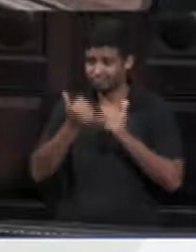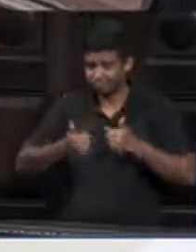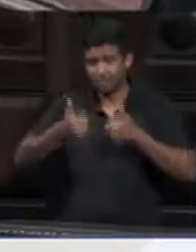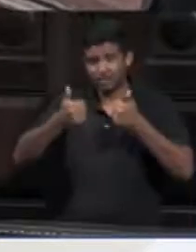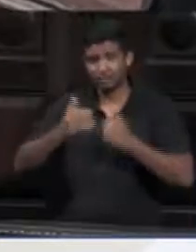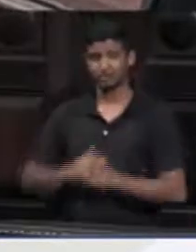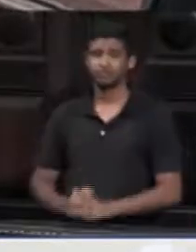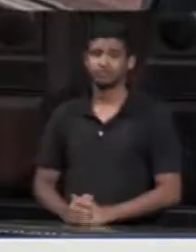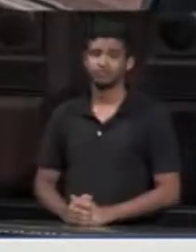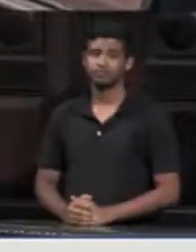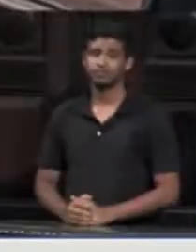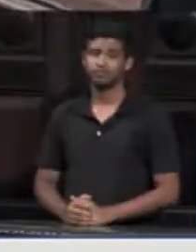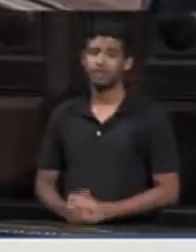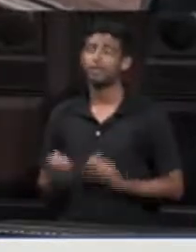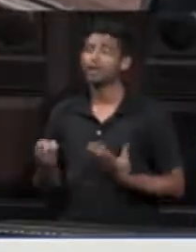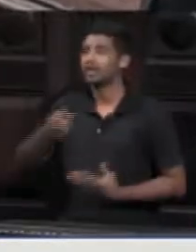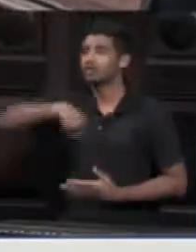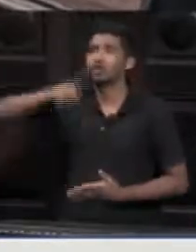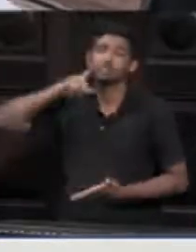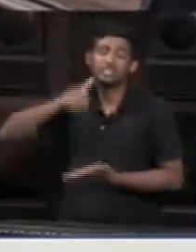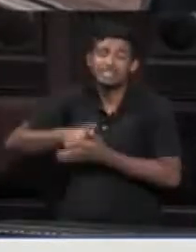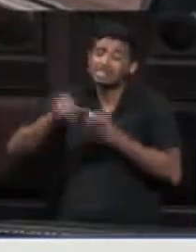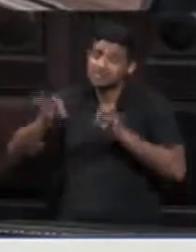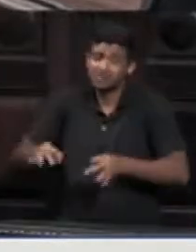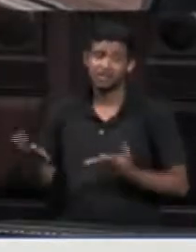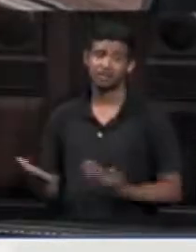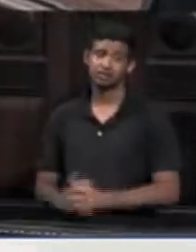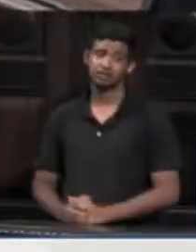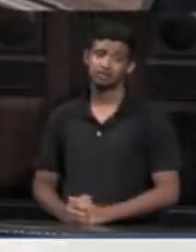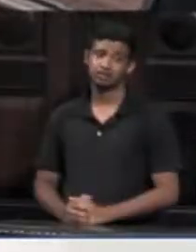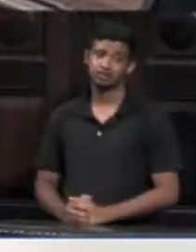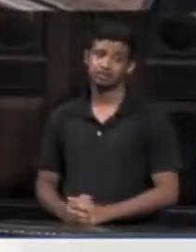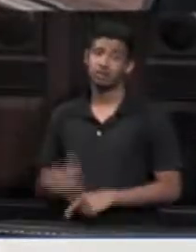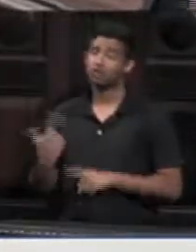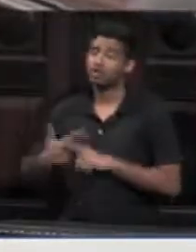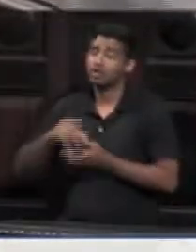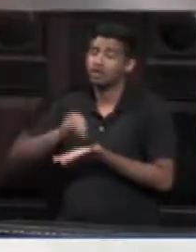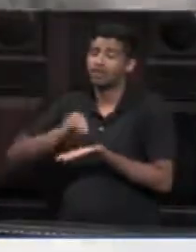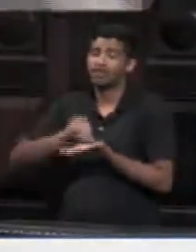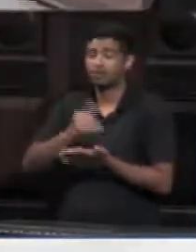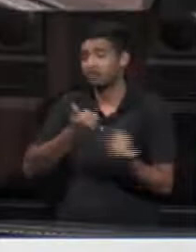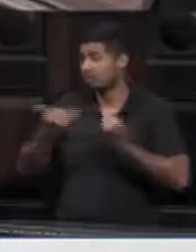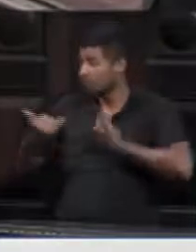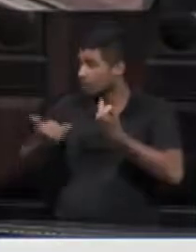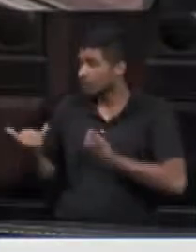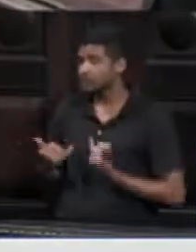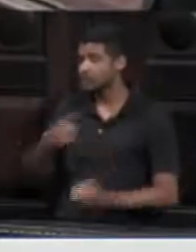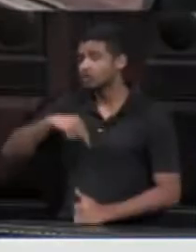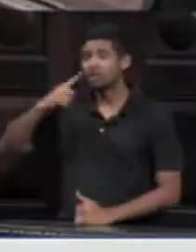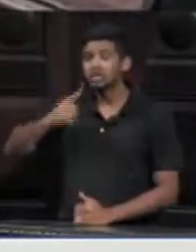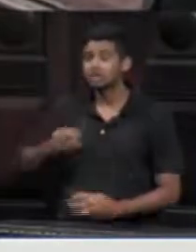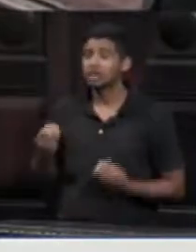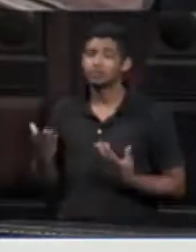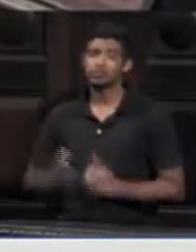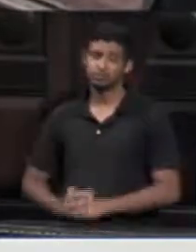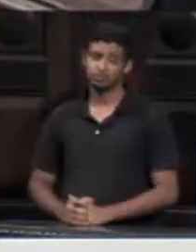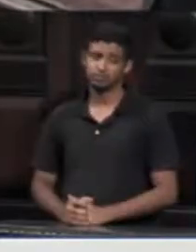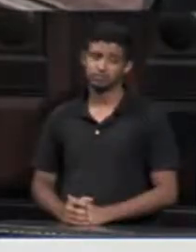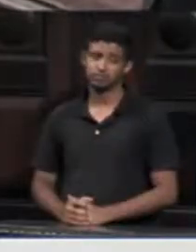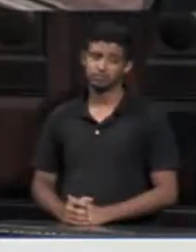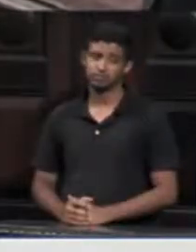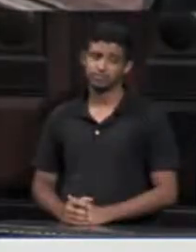hoje esse texto. Será um bom texto, nada nos impede que com a experiência em andamento a gente pode aprimorá-lo, mas assim, a sociedade